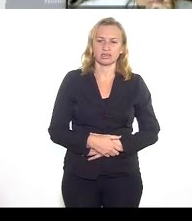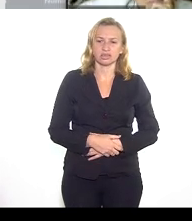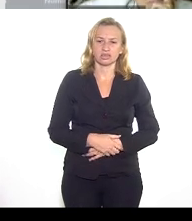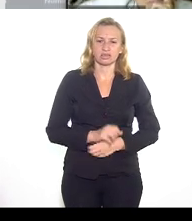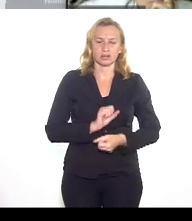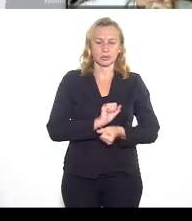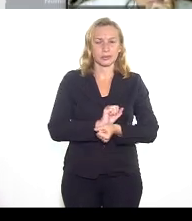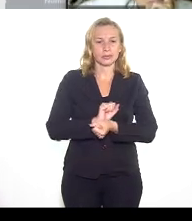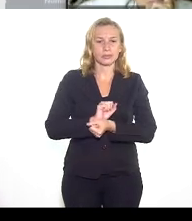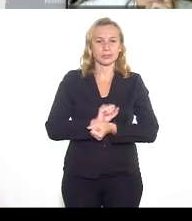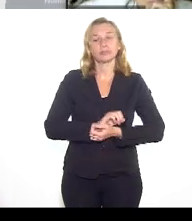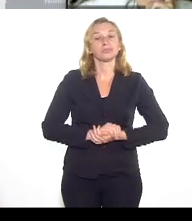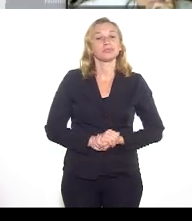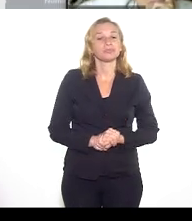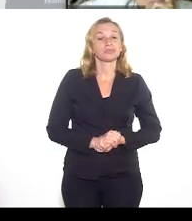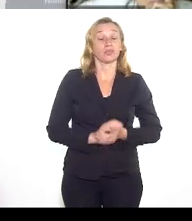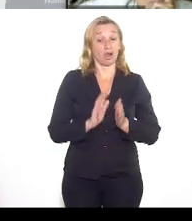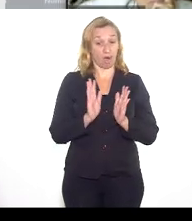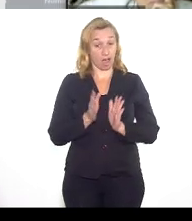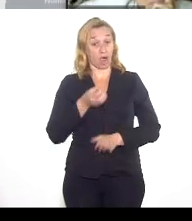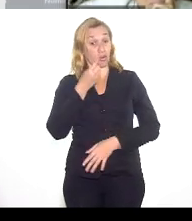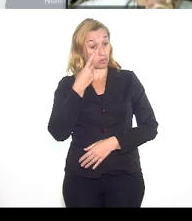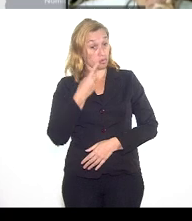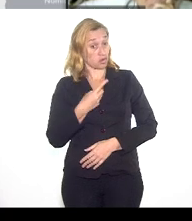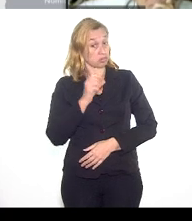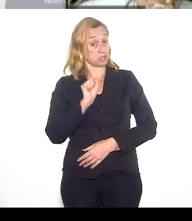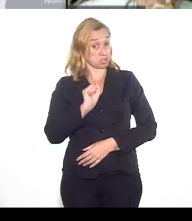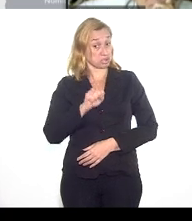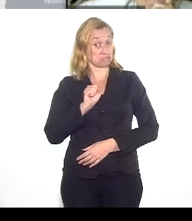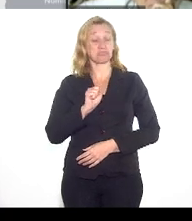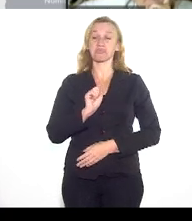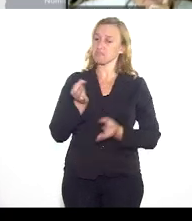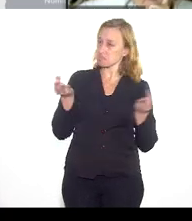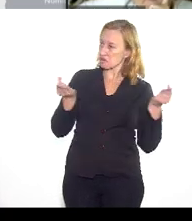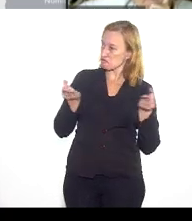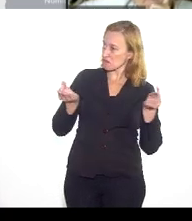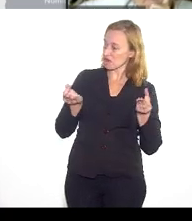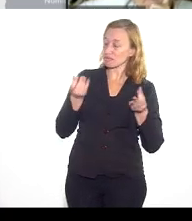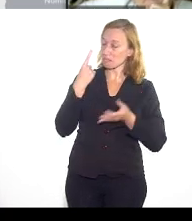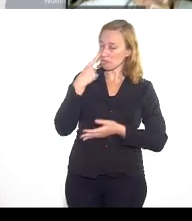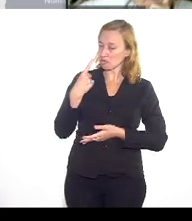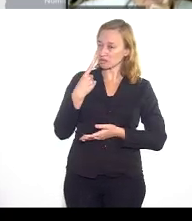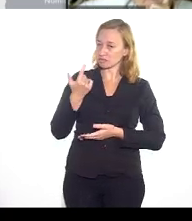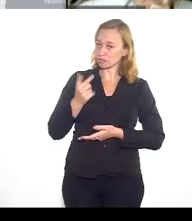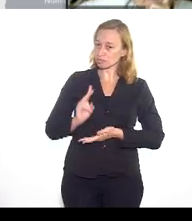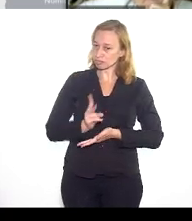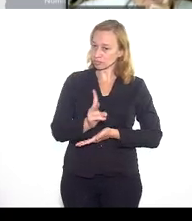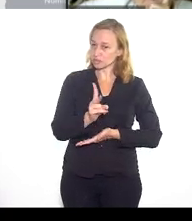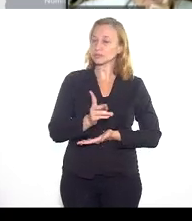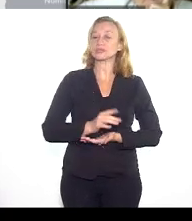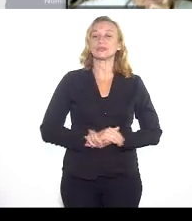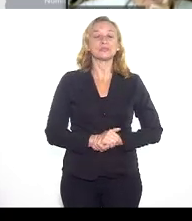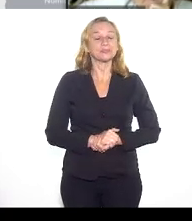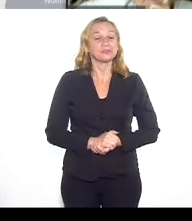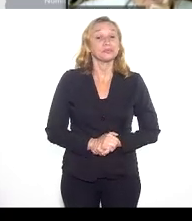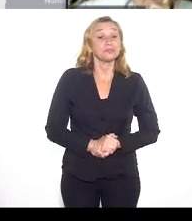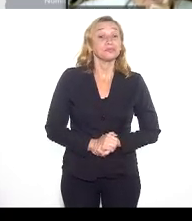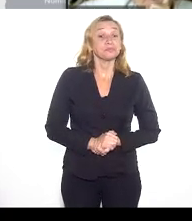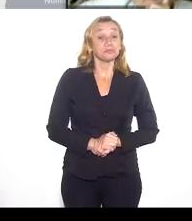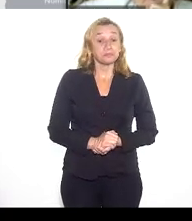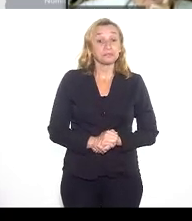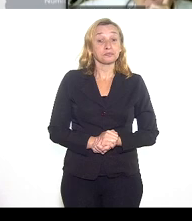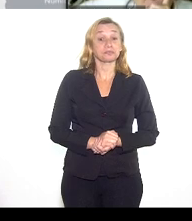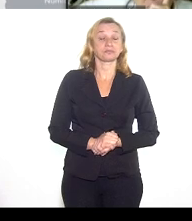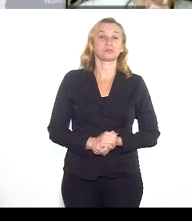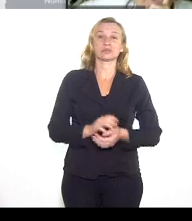Pois não. Agora sim. Perfeitamente. Vamos ver se a gente consegue avançar mais sem